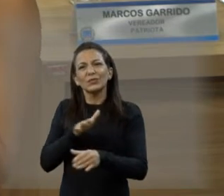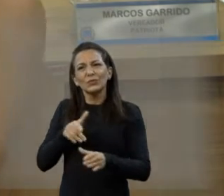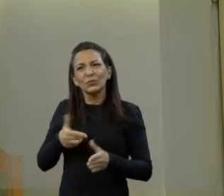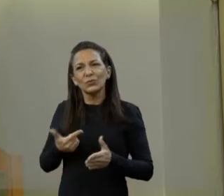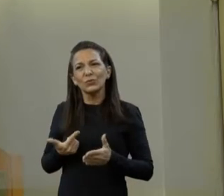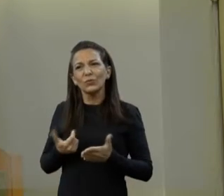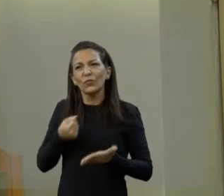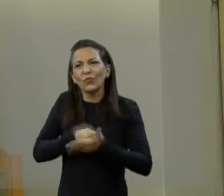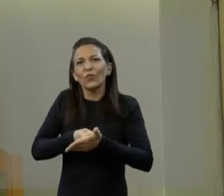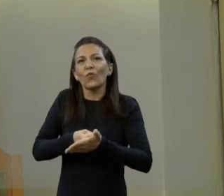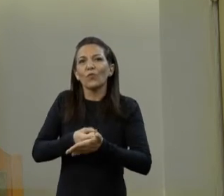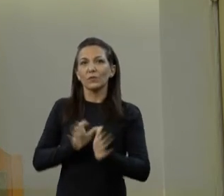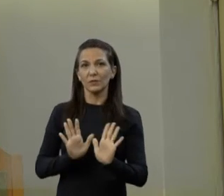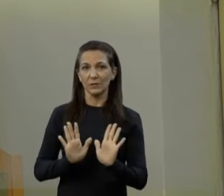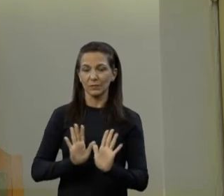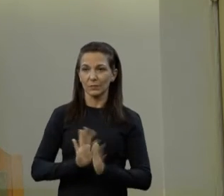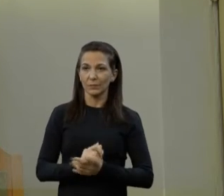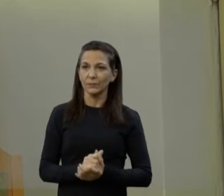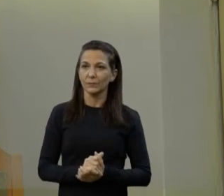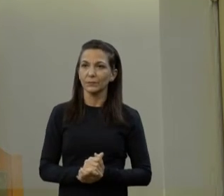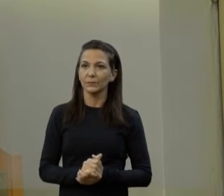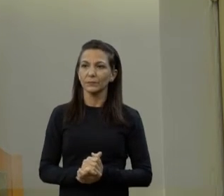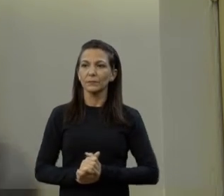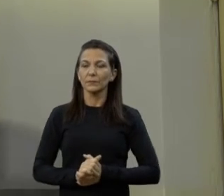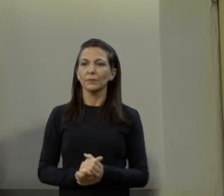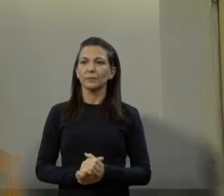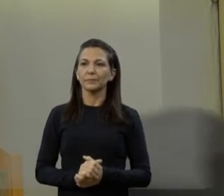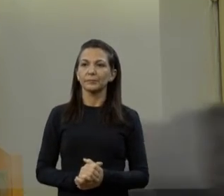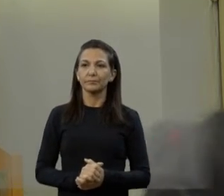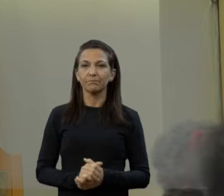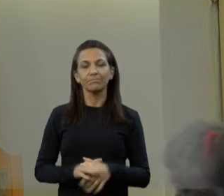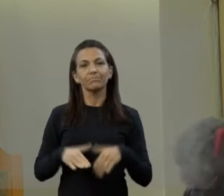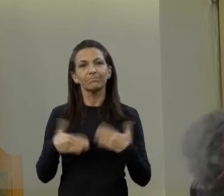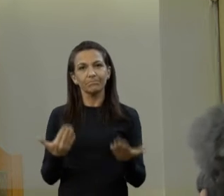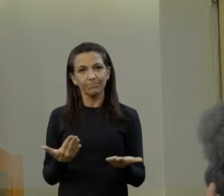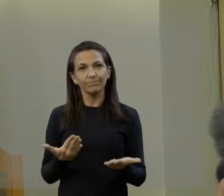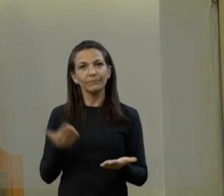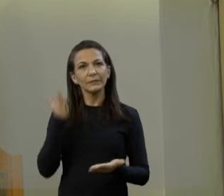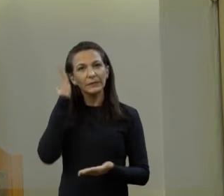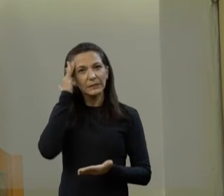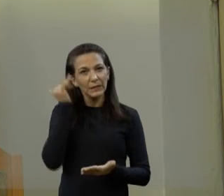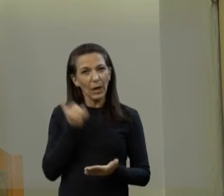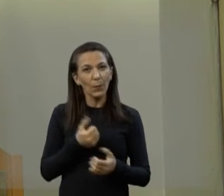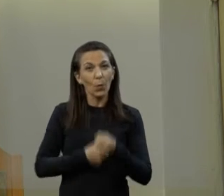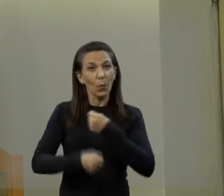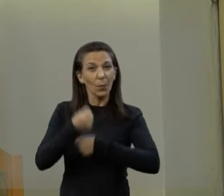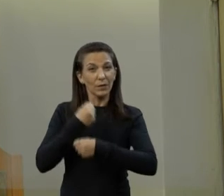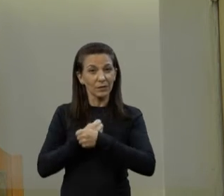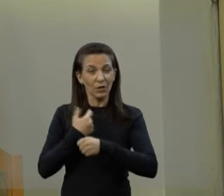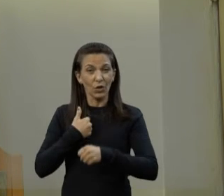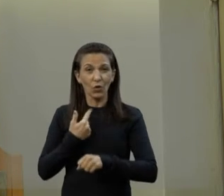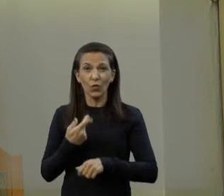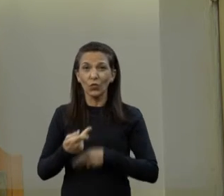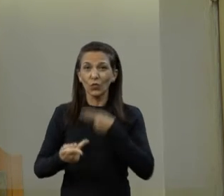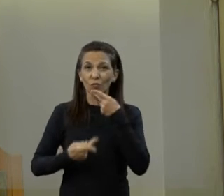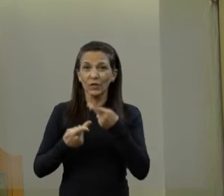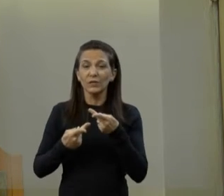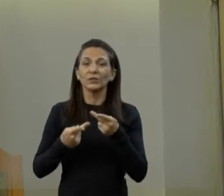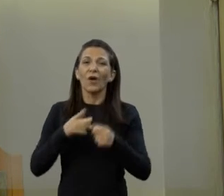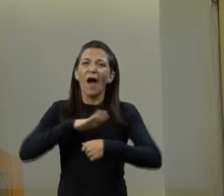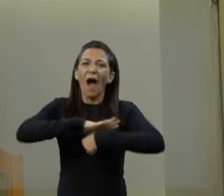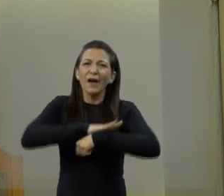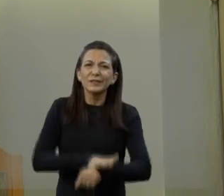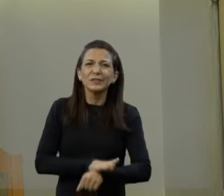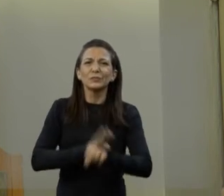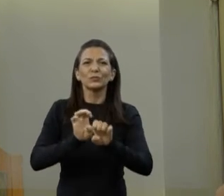parte obrigado a vereadora sabe Tainara Desde o ano passado eu venho denunciando o racismo estrutural